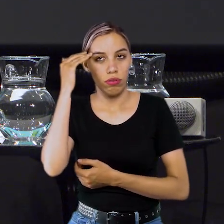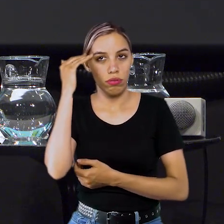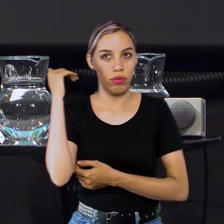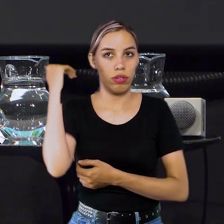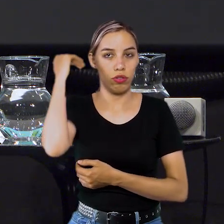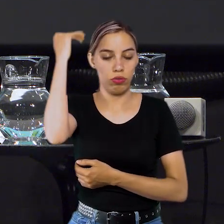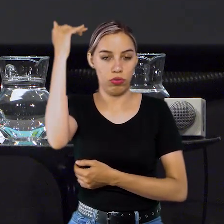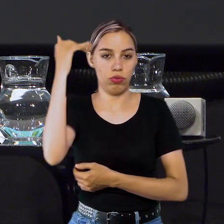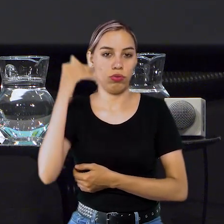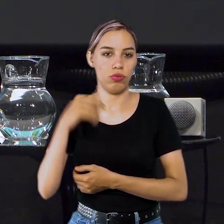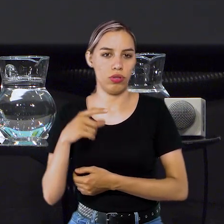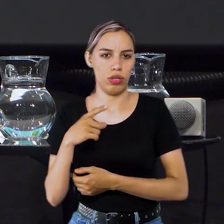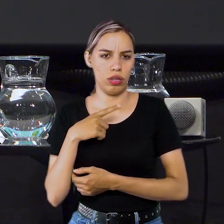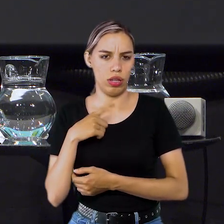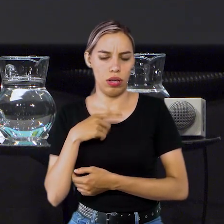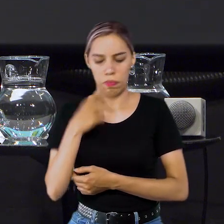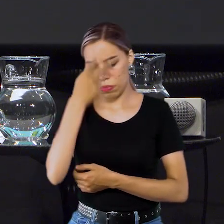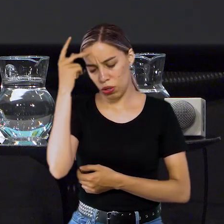tiramonho, né?